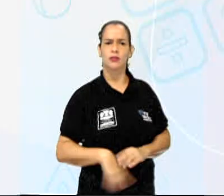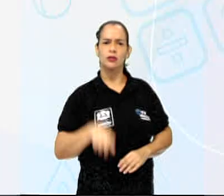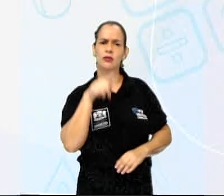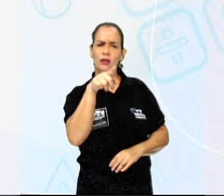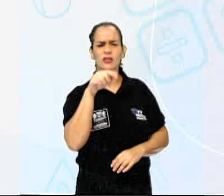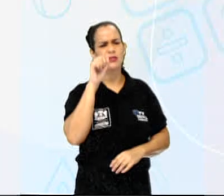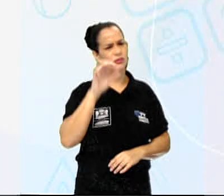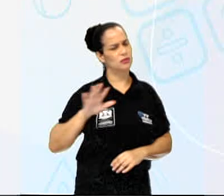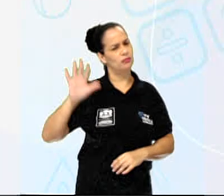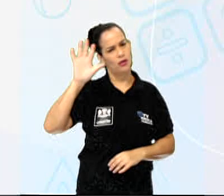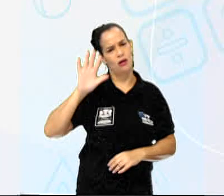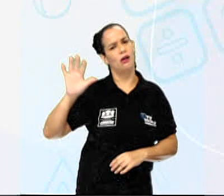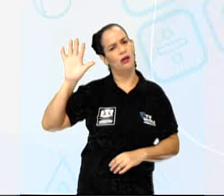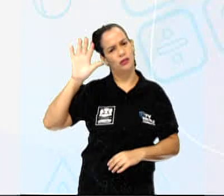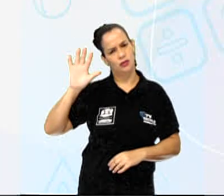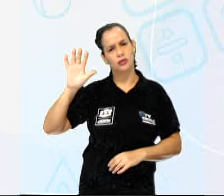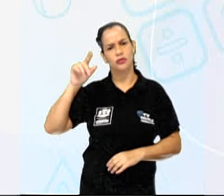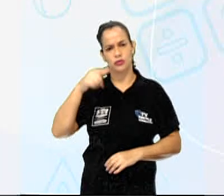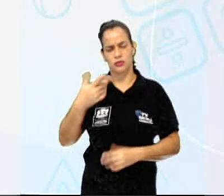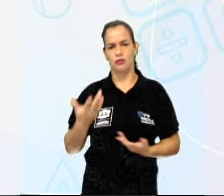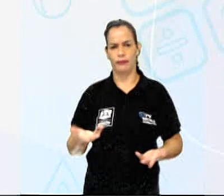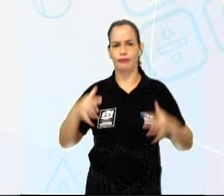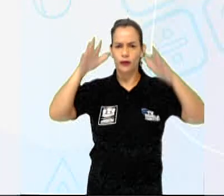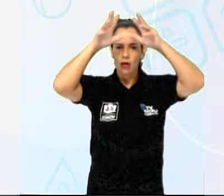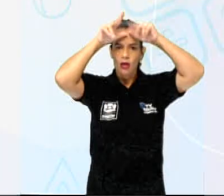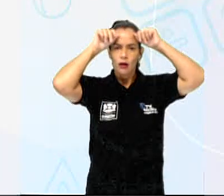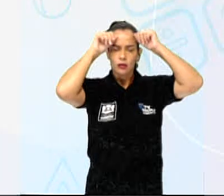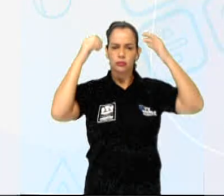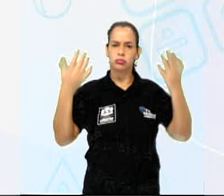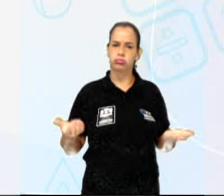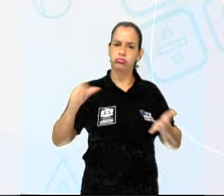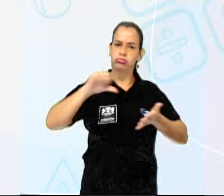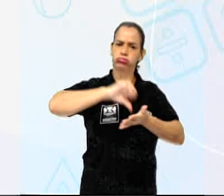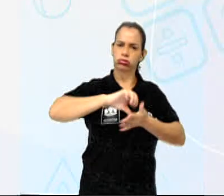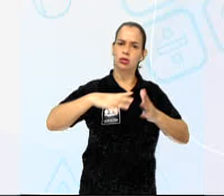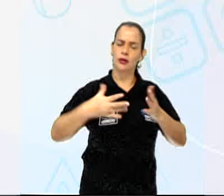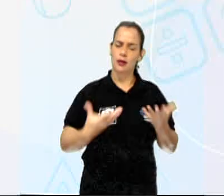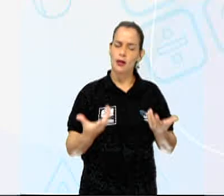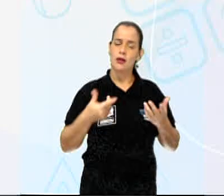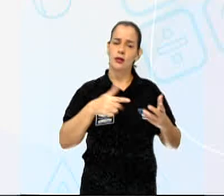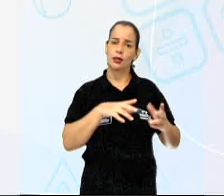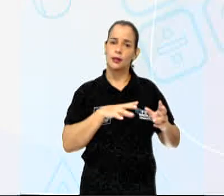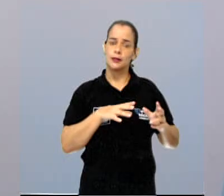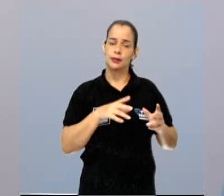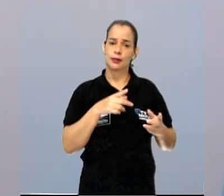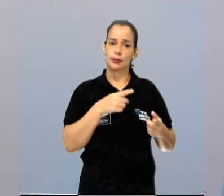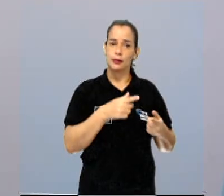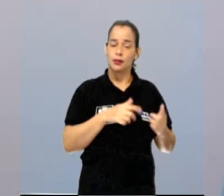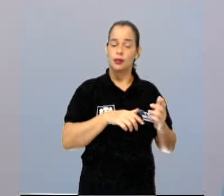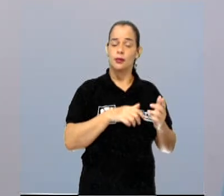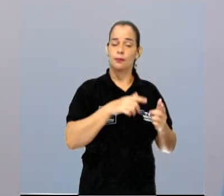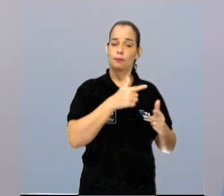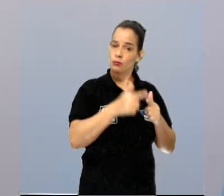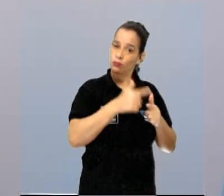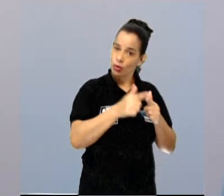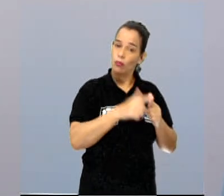outra imagem aqui. O relatório aponta a Amazônia como epicentro do tráfico de animais silvestres no Brasil.